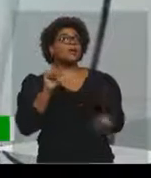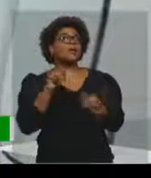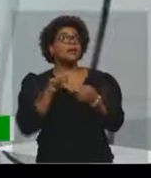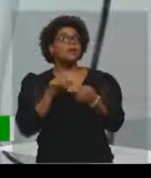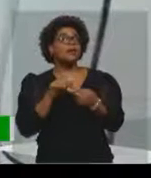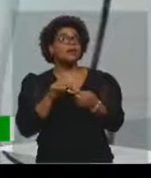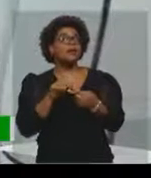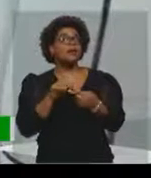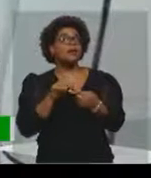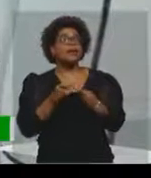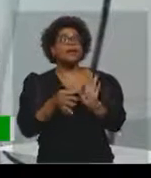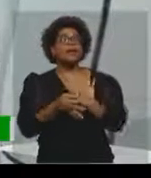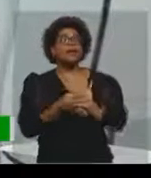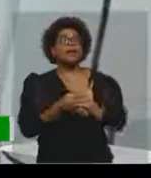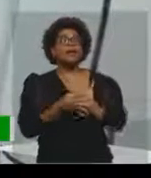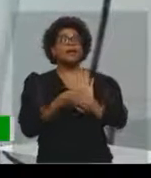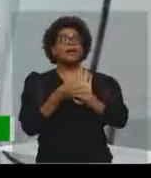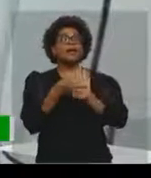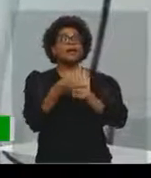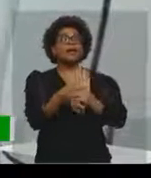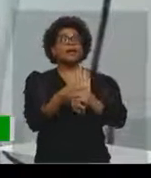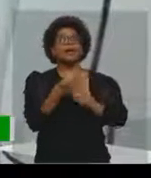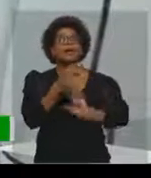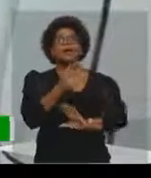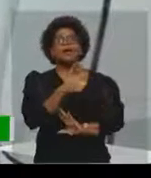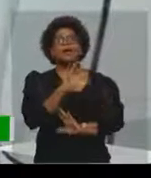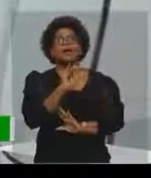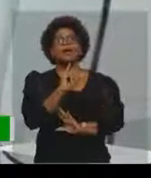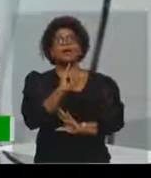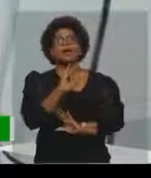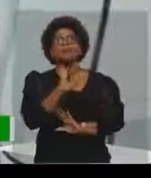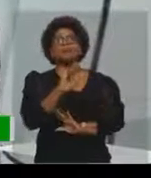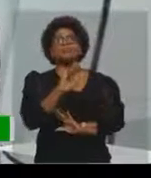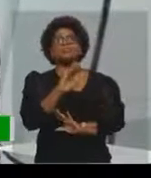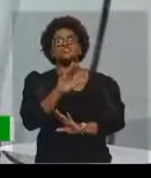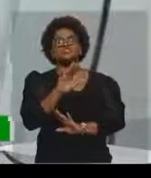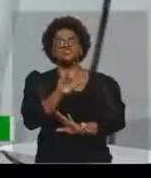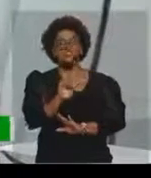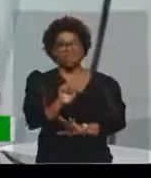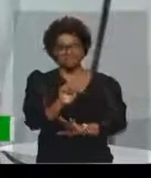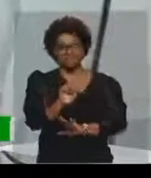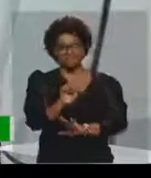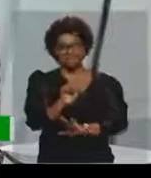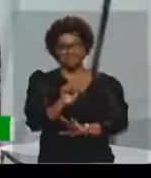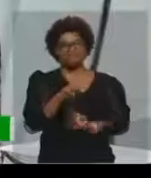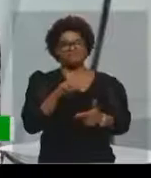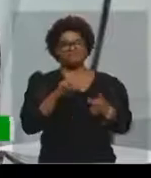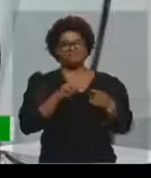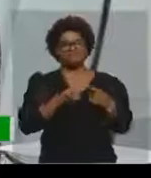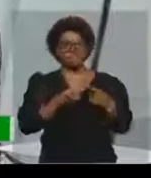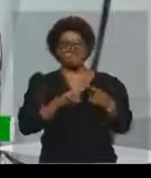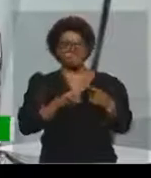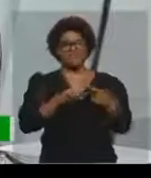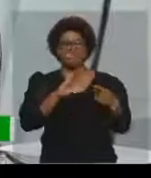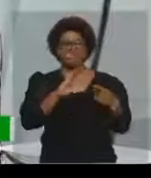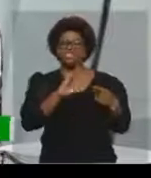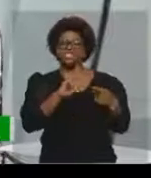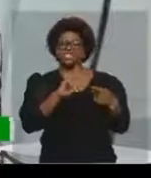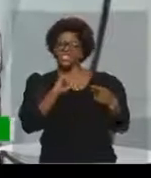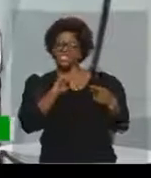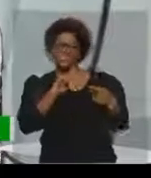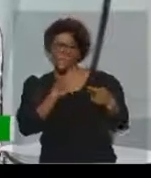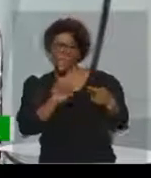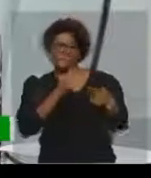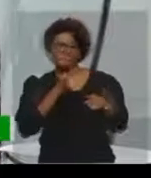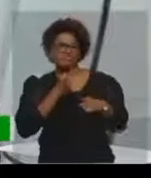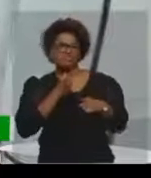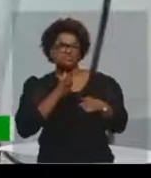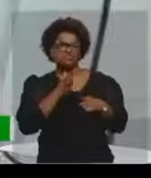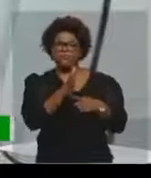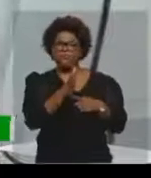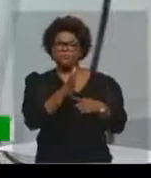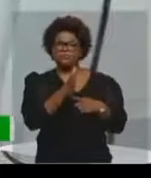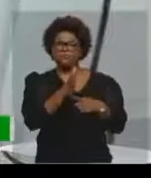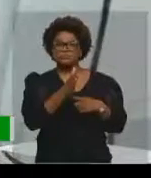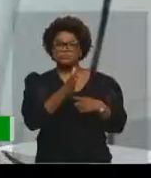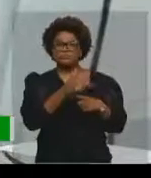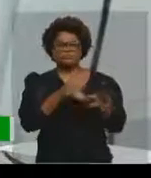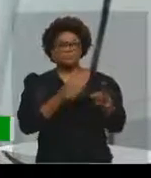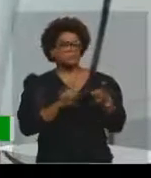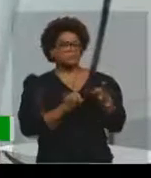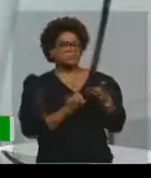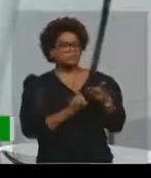charge, vai ser mais direcionada, e no caso do cartoon, é uma crítica a comportamentos